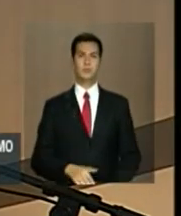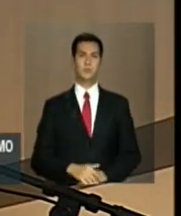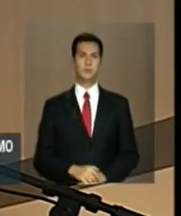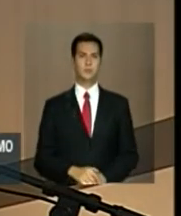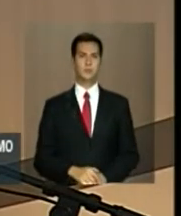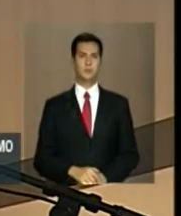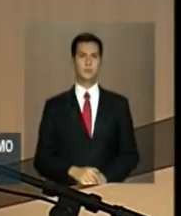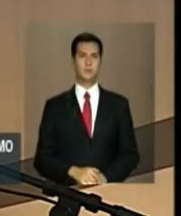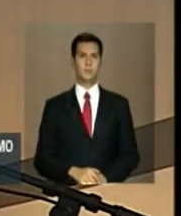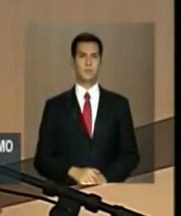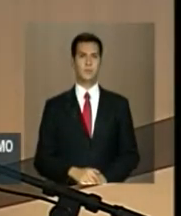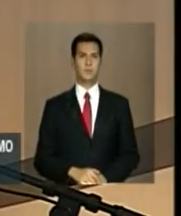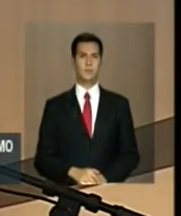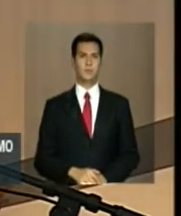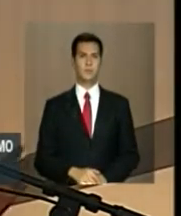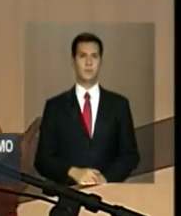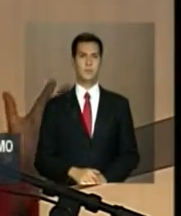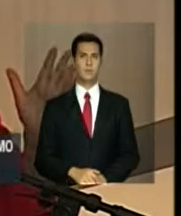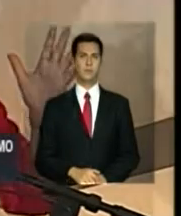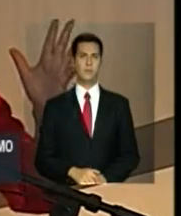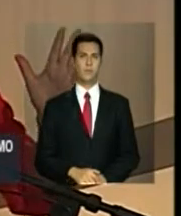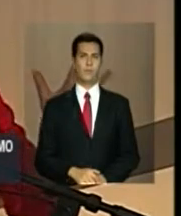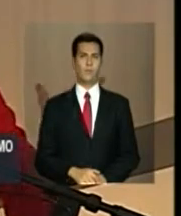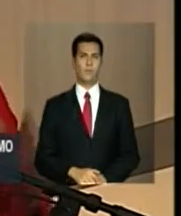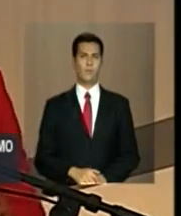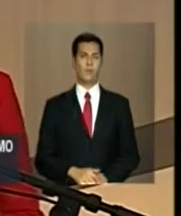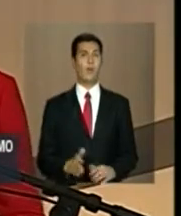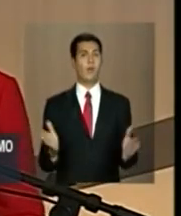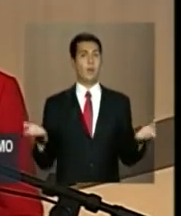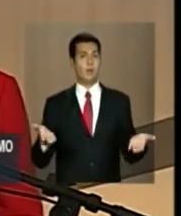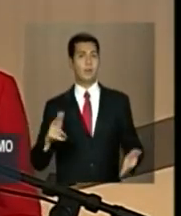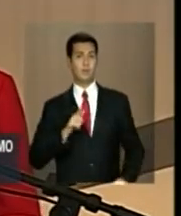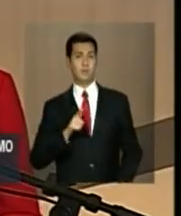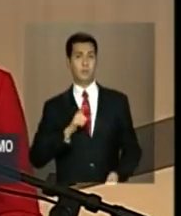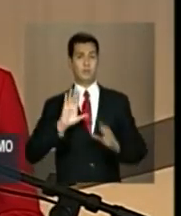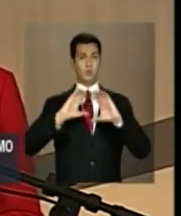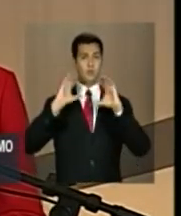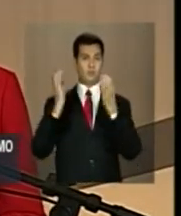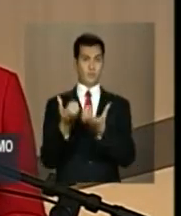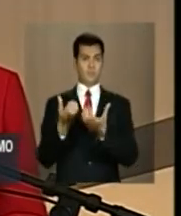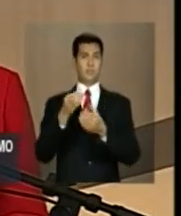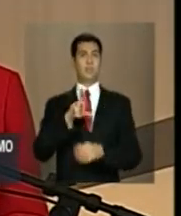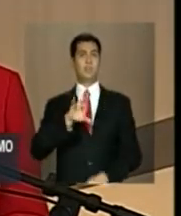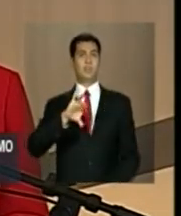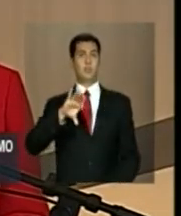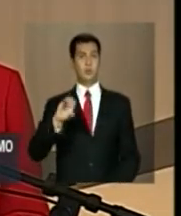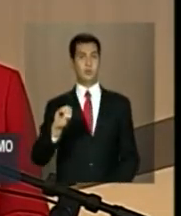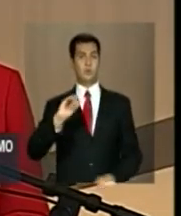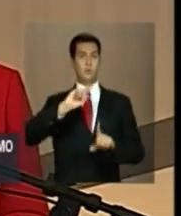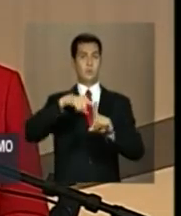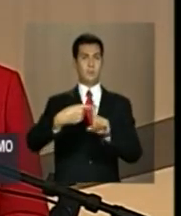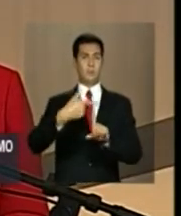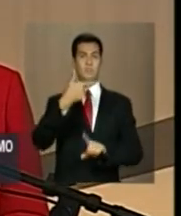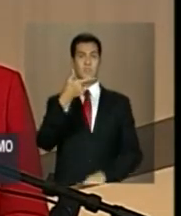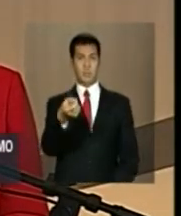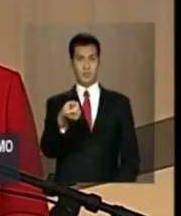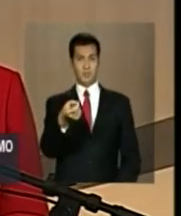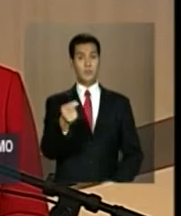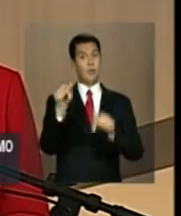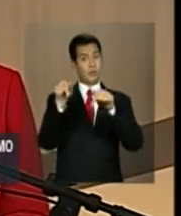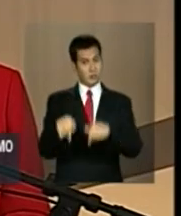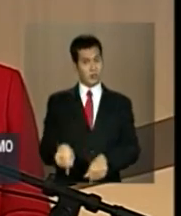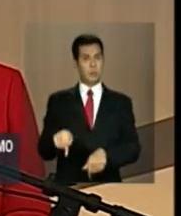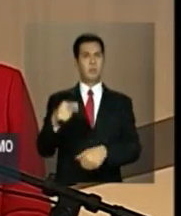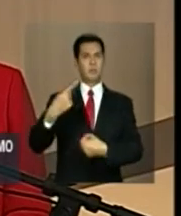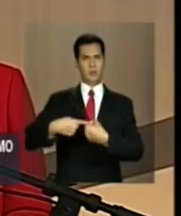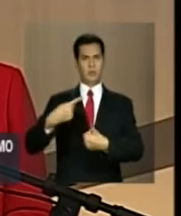nós temos a Rio+20, acontecendo aqui no Rio de